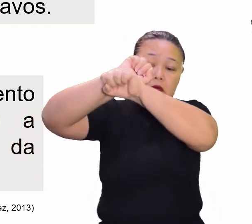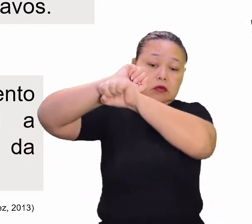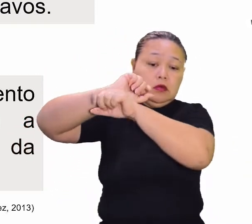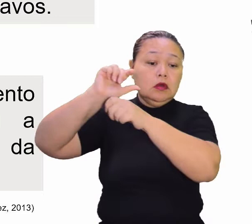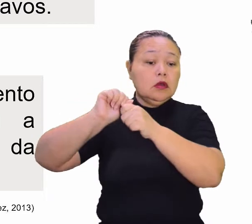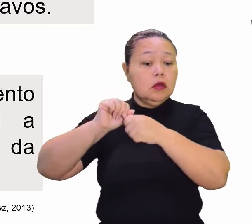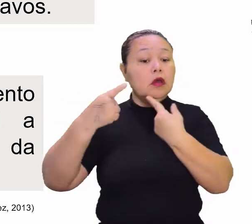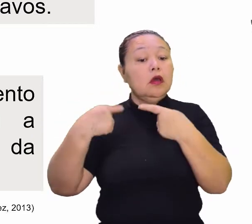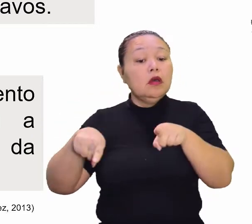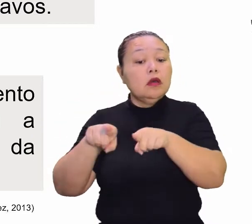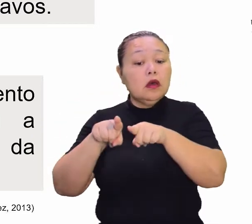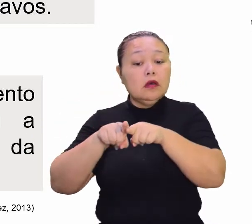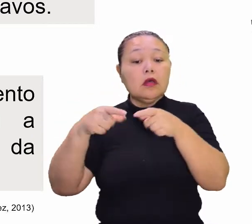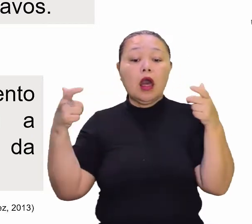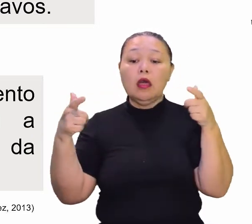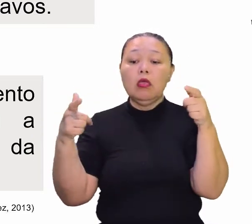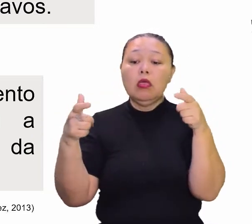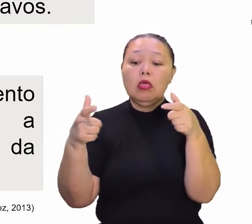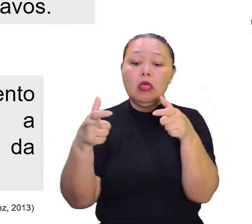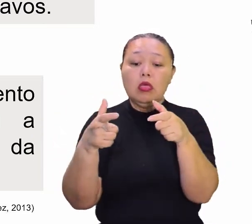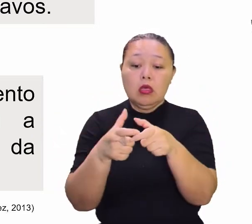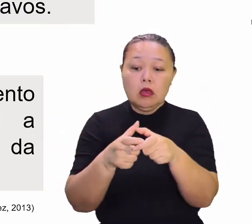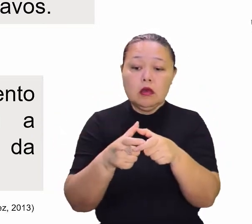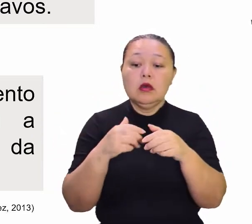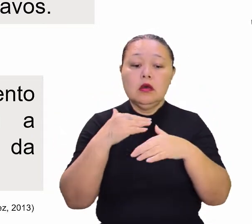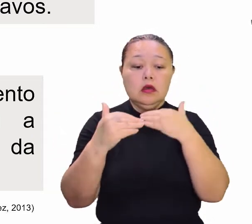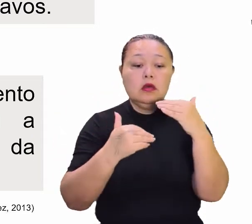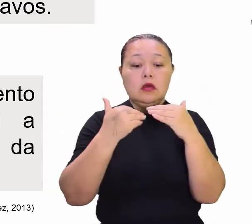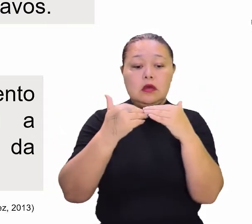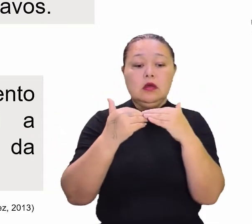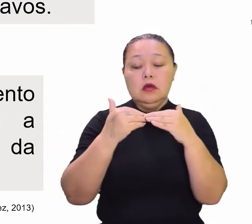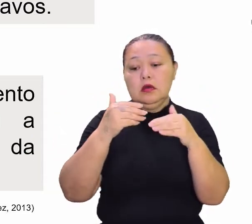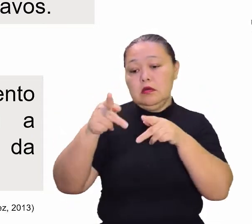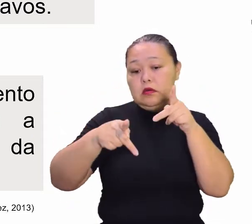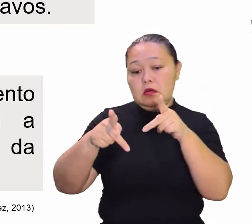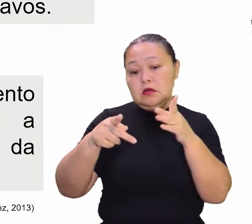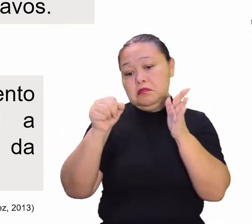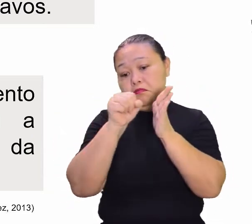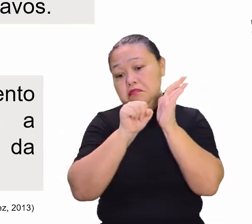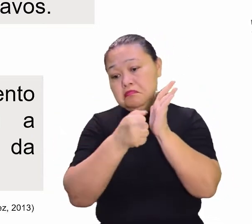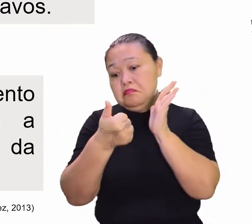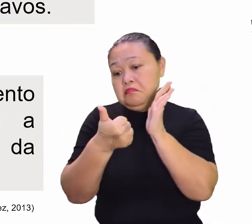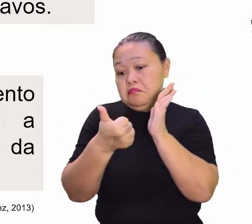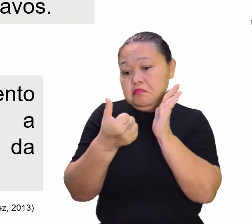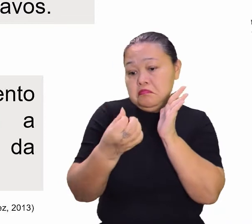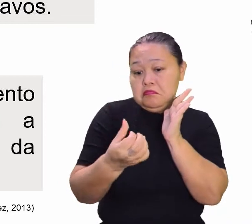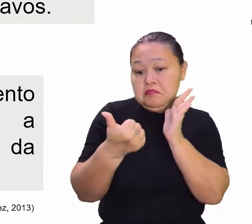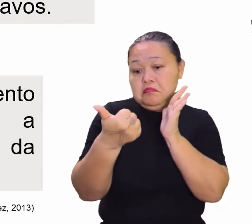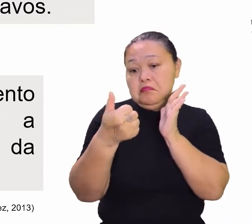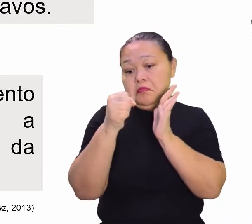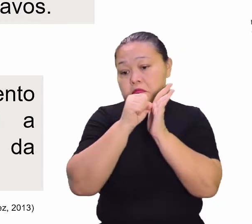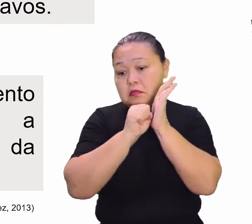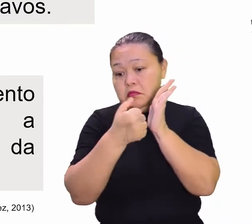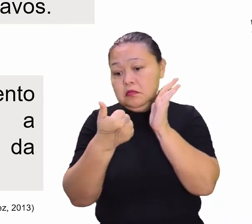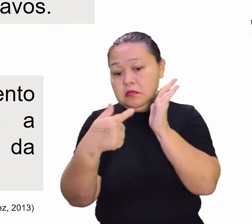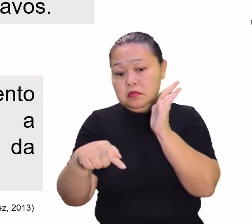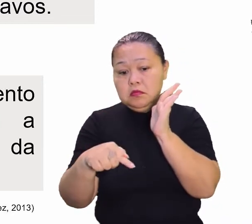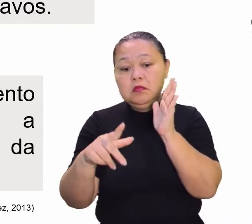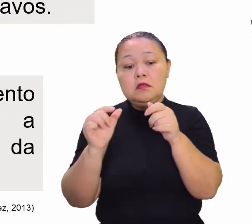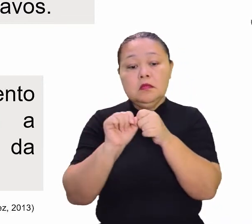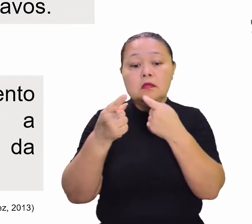ritmo de crescimento populacional da África nesse século XVI, XVII, e a